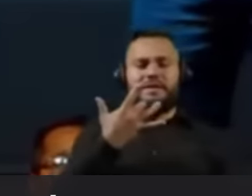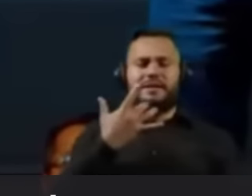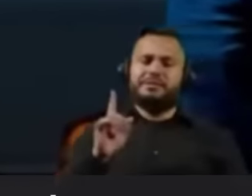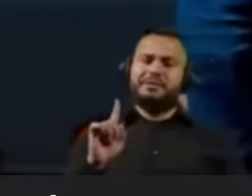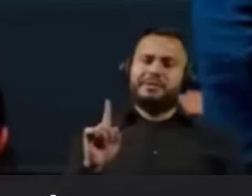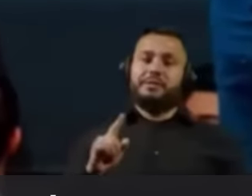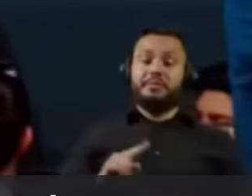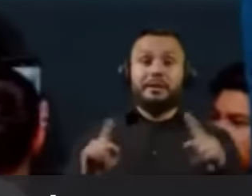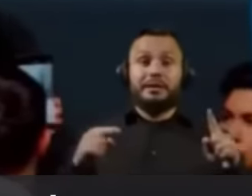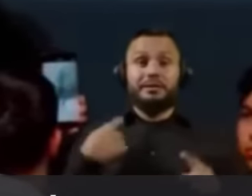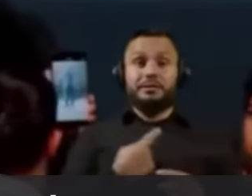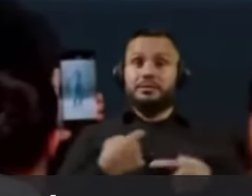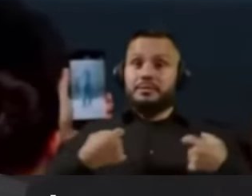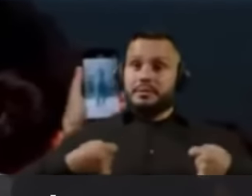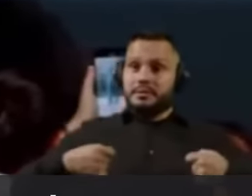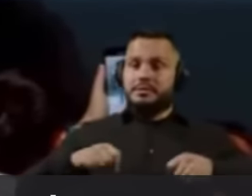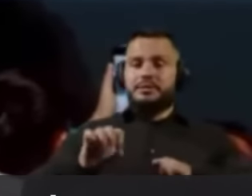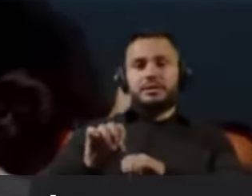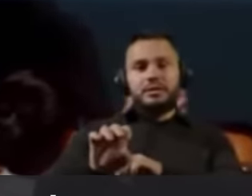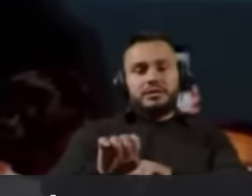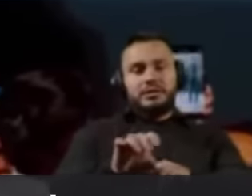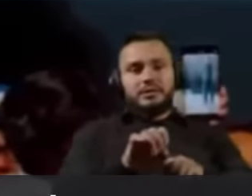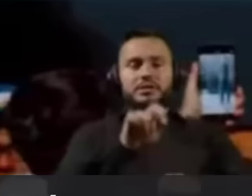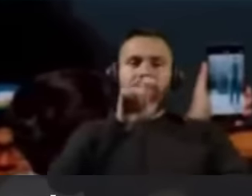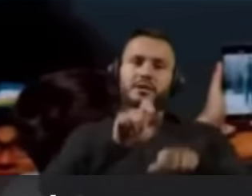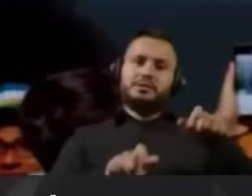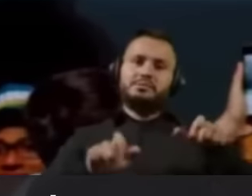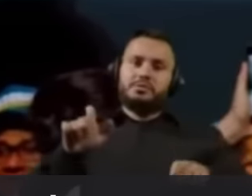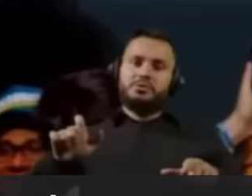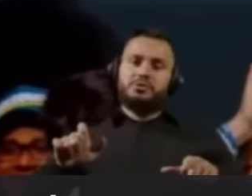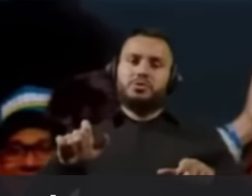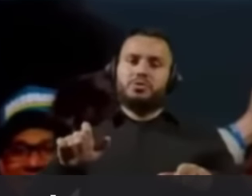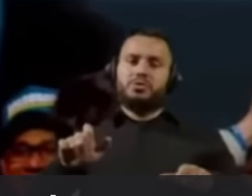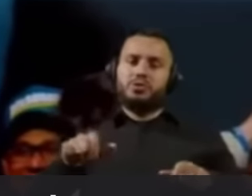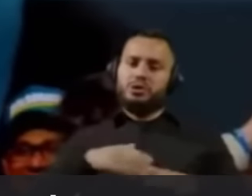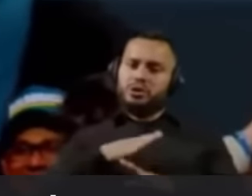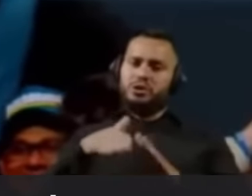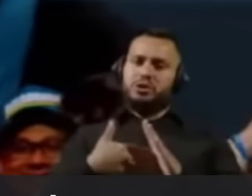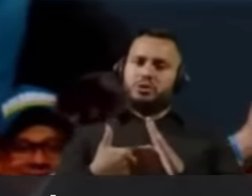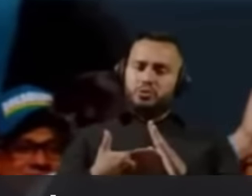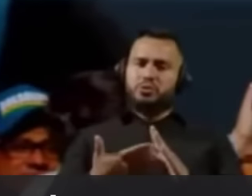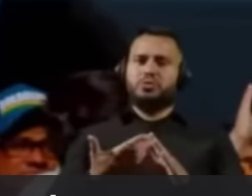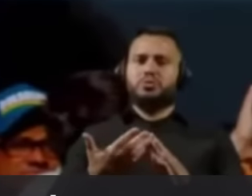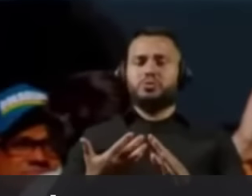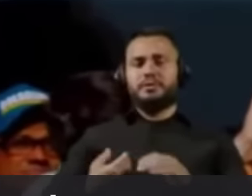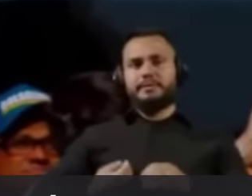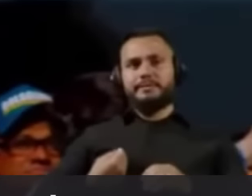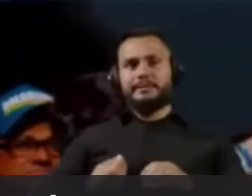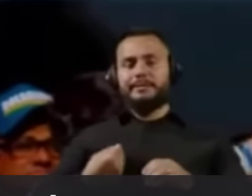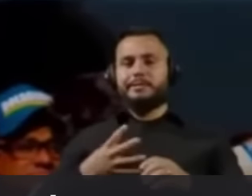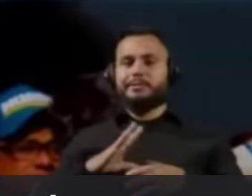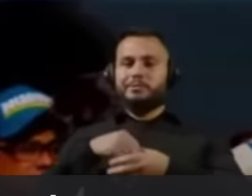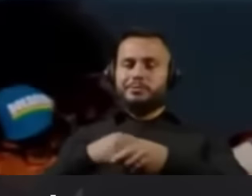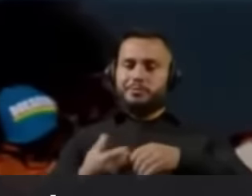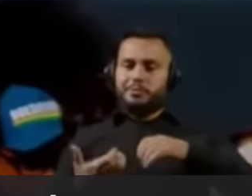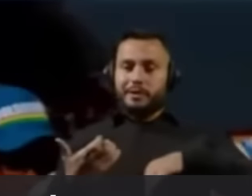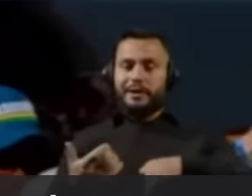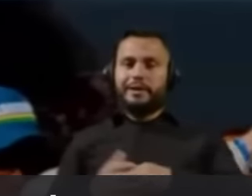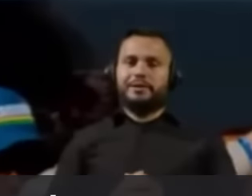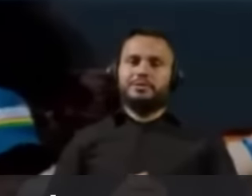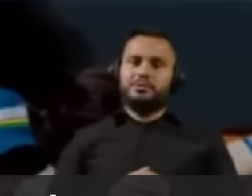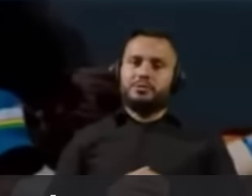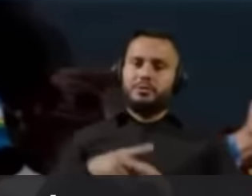os cidadãos, ensinar que tudo passa pelo Congresso. O gás, a educação, a segurança, Nós precisamos